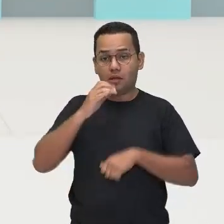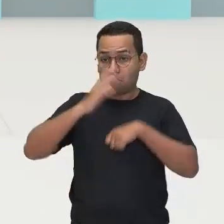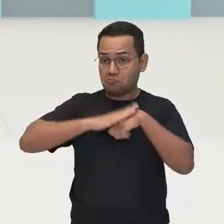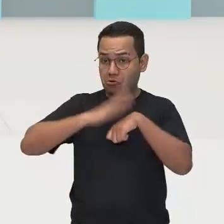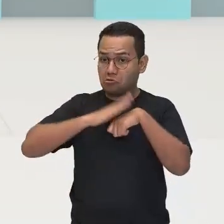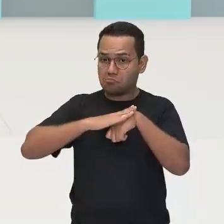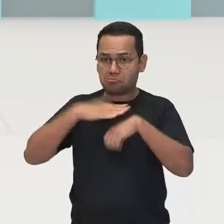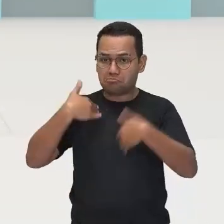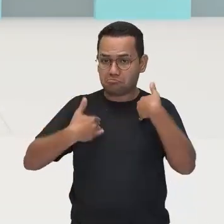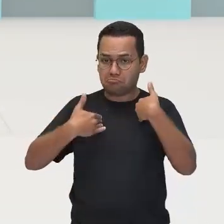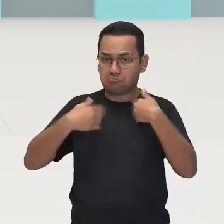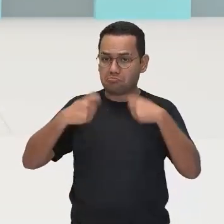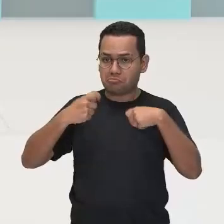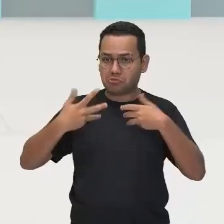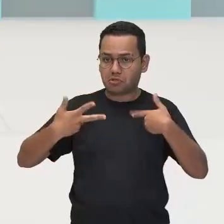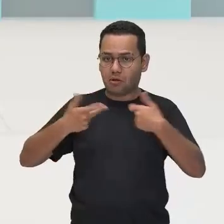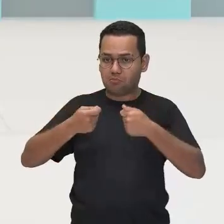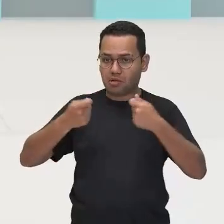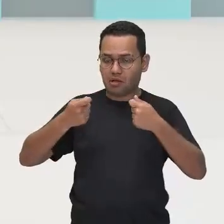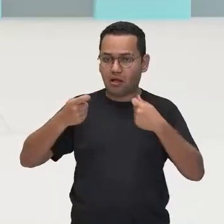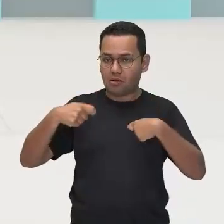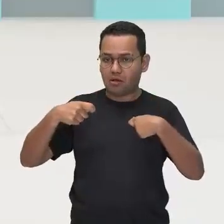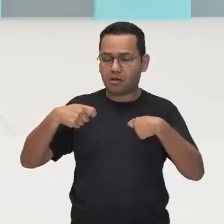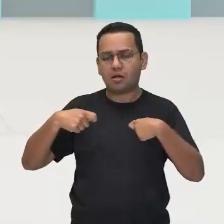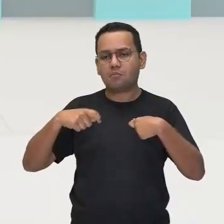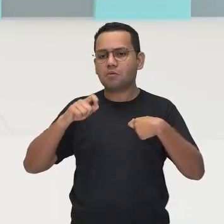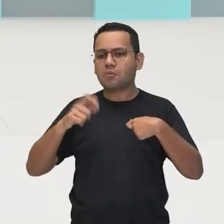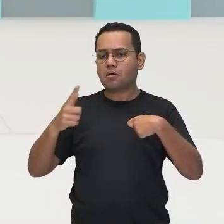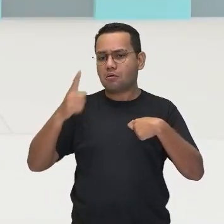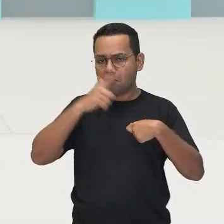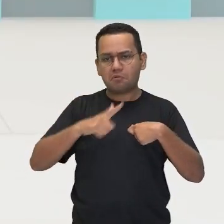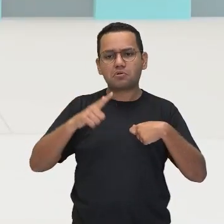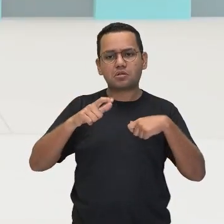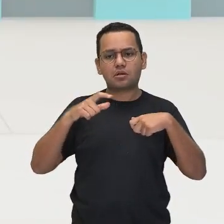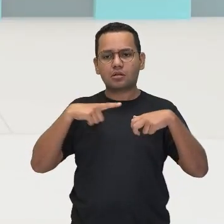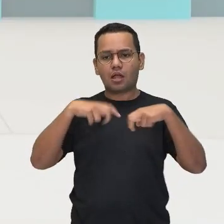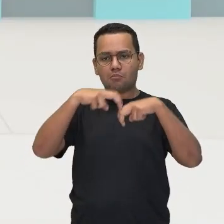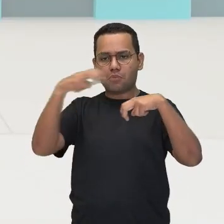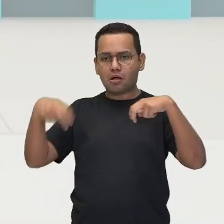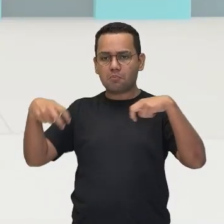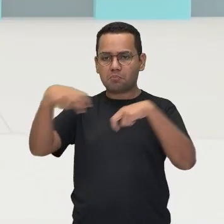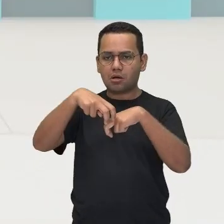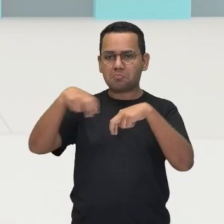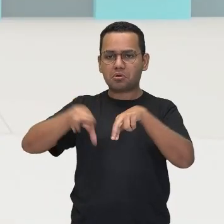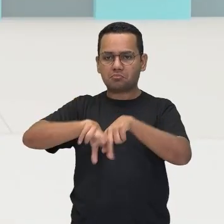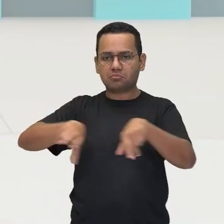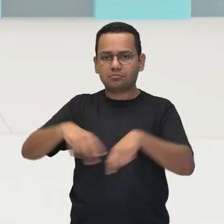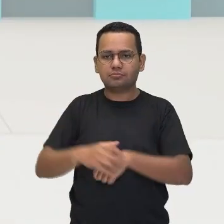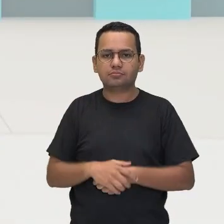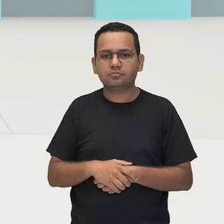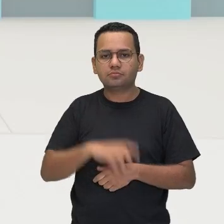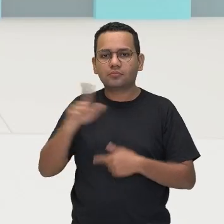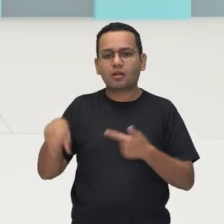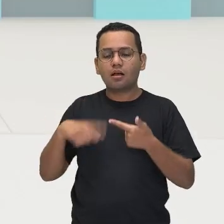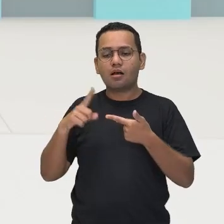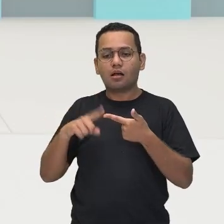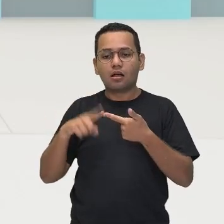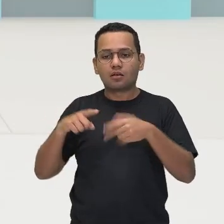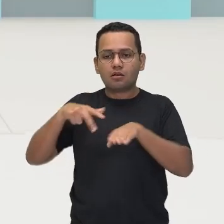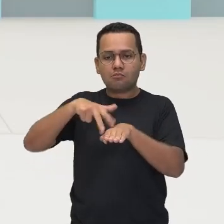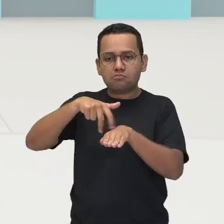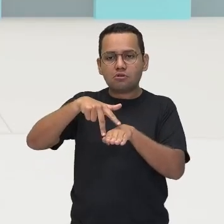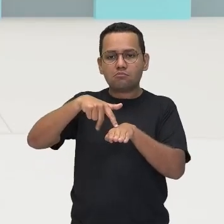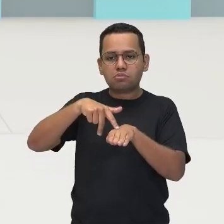corporais para vencer esses obstáculos do ambiente Urbano né o skate que consiste em fazer manobras em cima